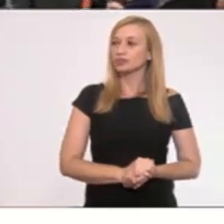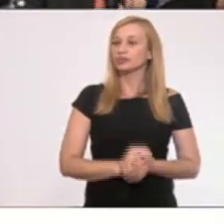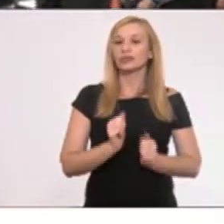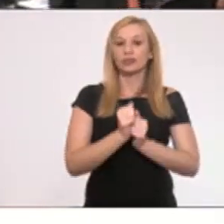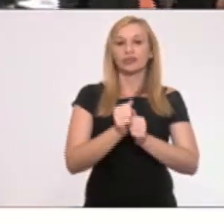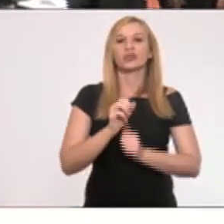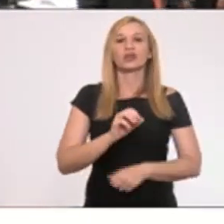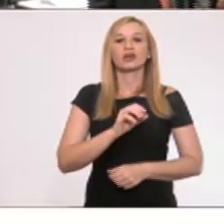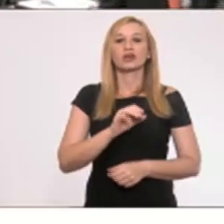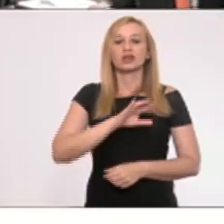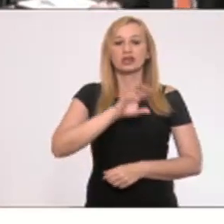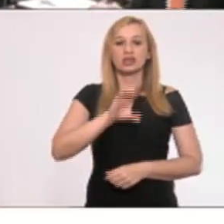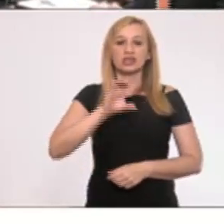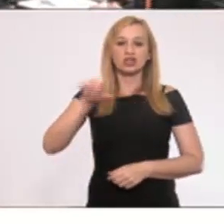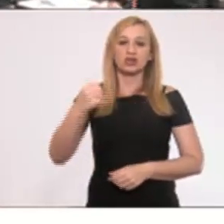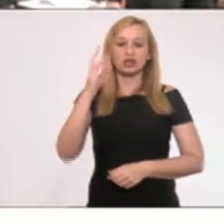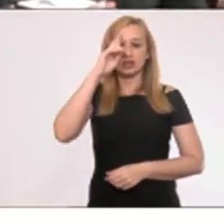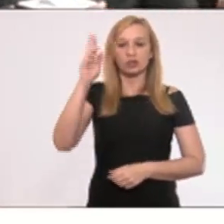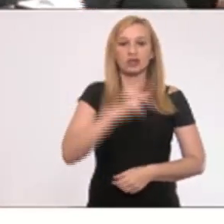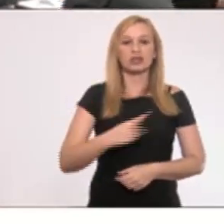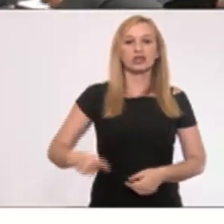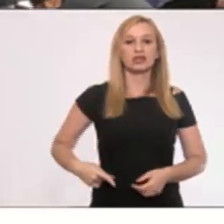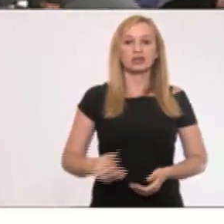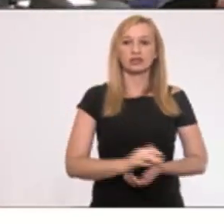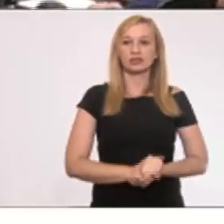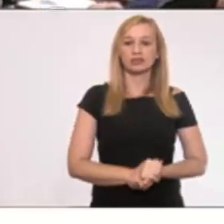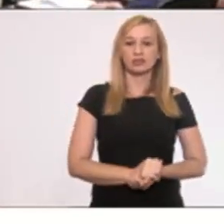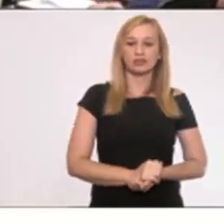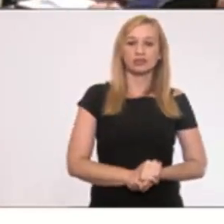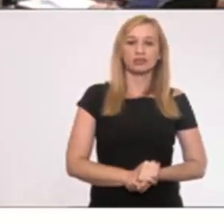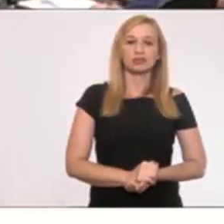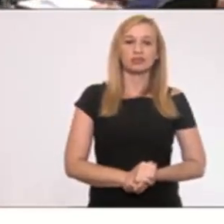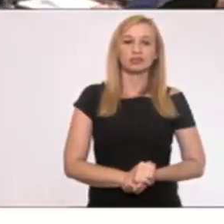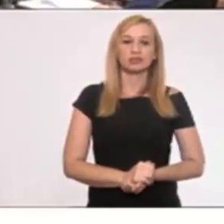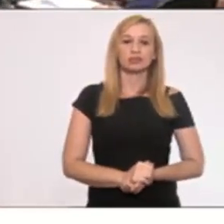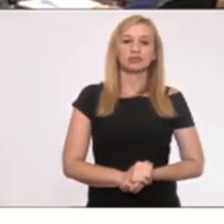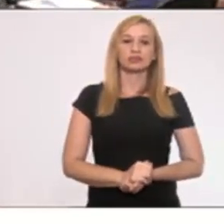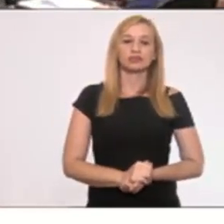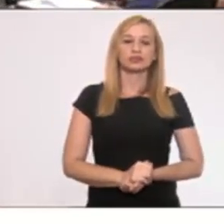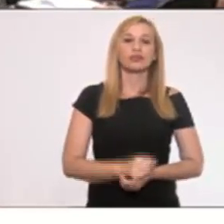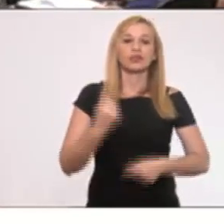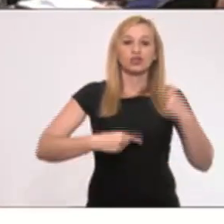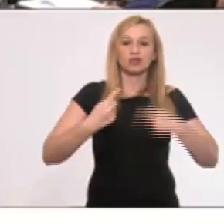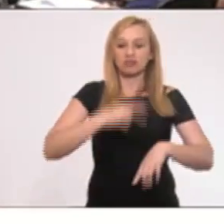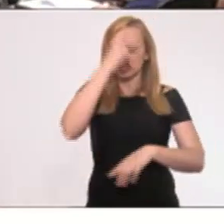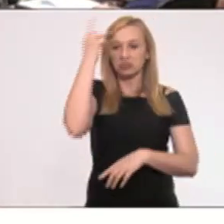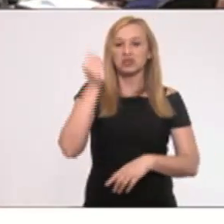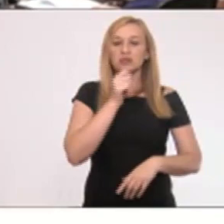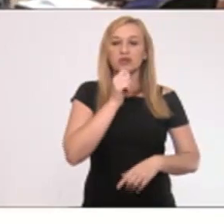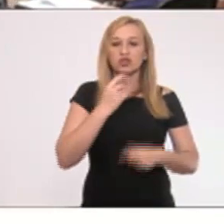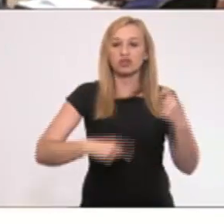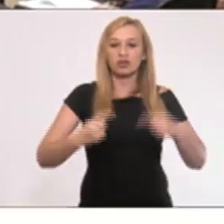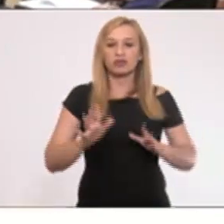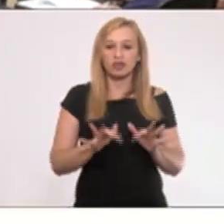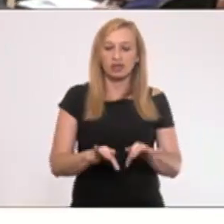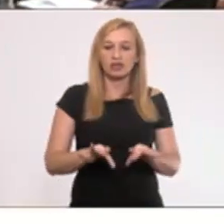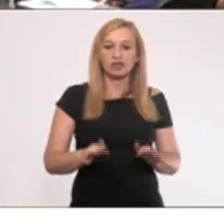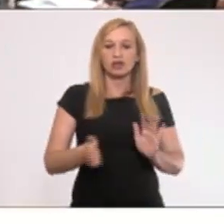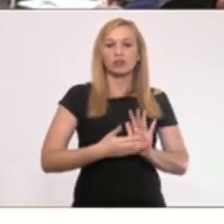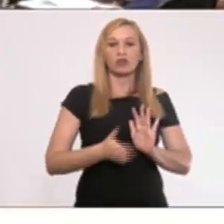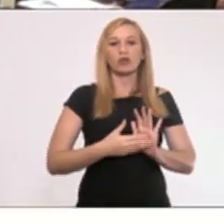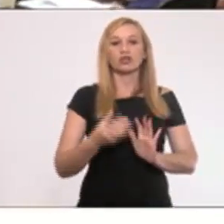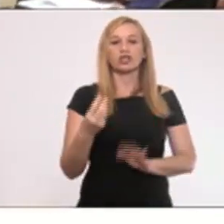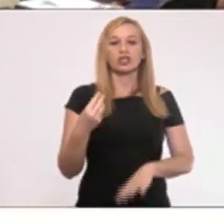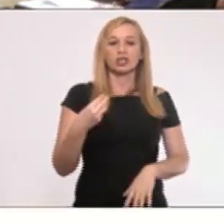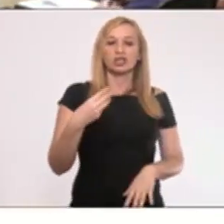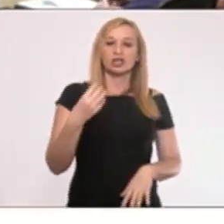Acompanho o parecer do relator da CCJ, senhor presidente. Com os pareceres emitidos em discussão, não havendo quem queira discutir, encerrada a discussão, a presente proposta